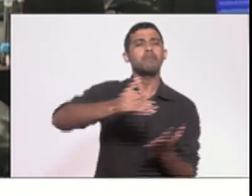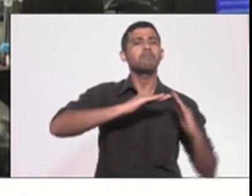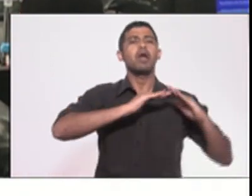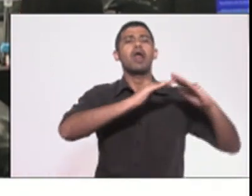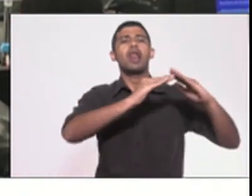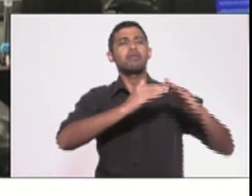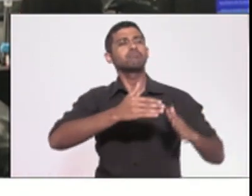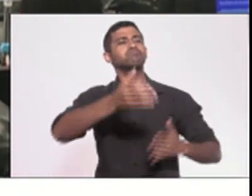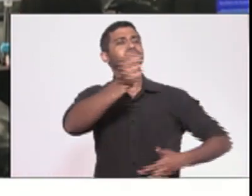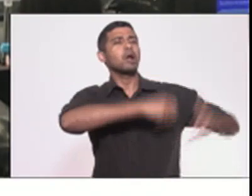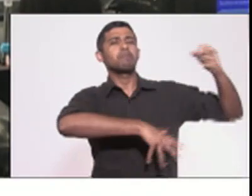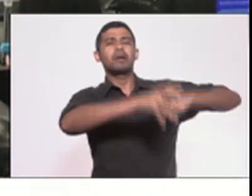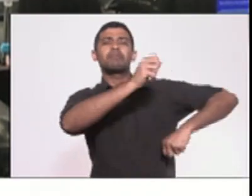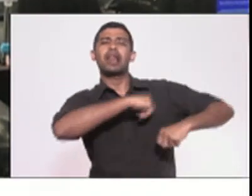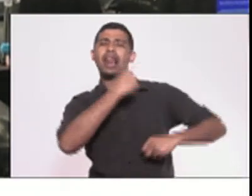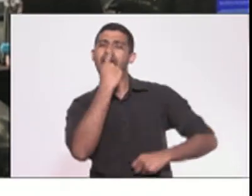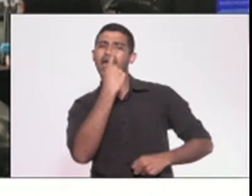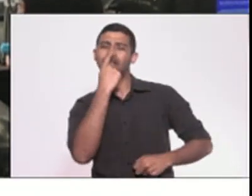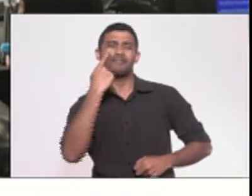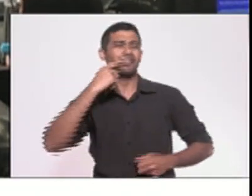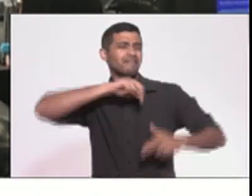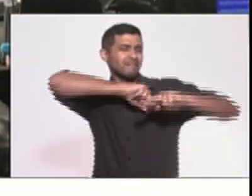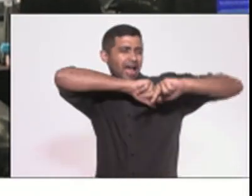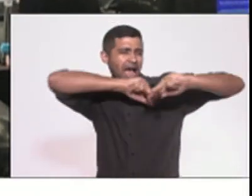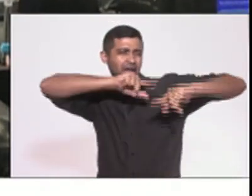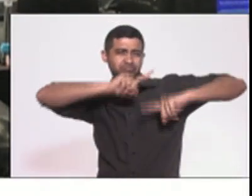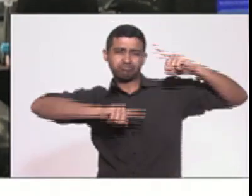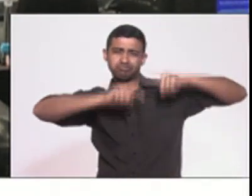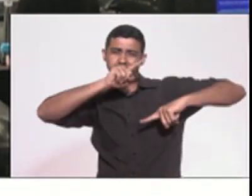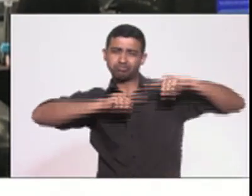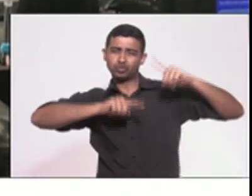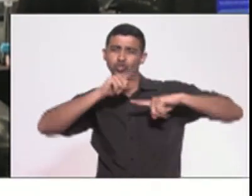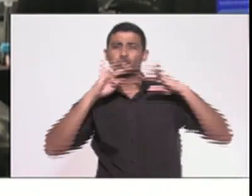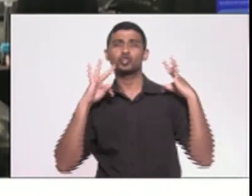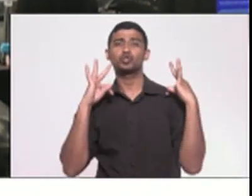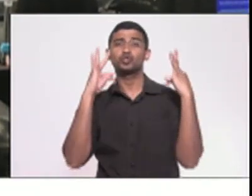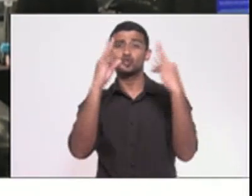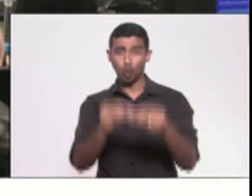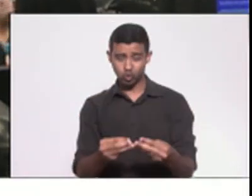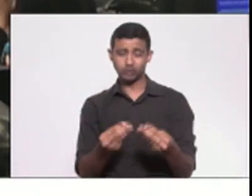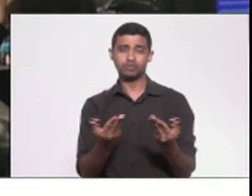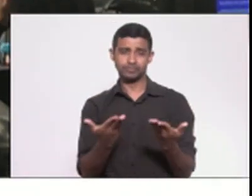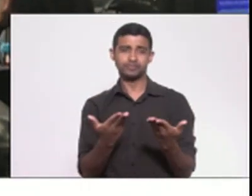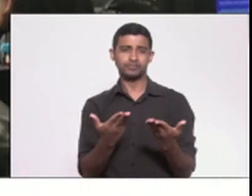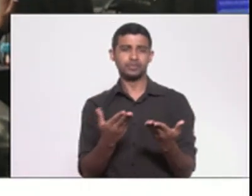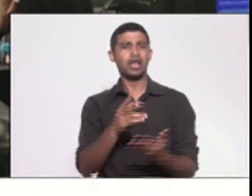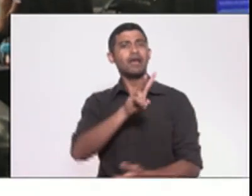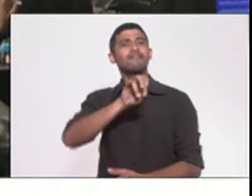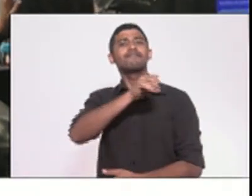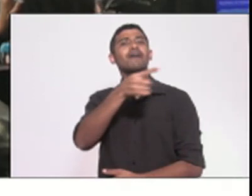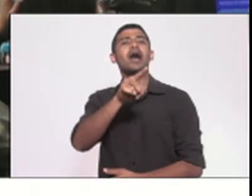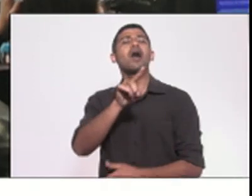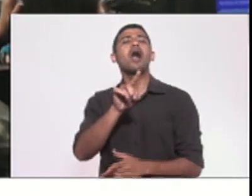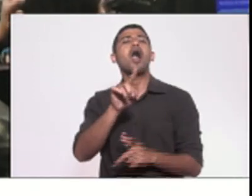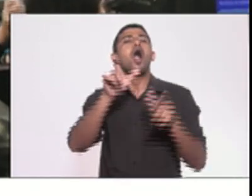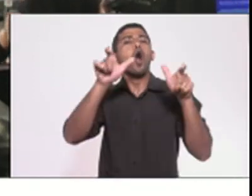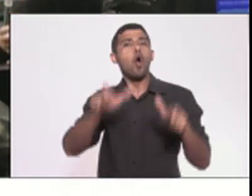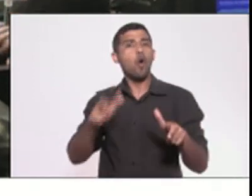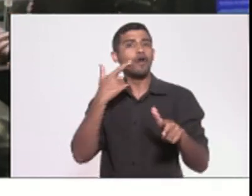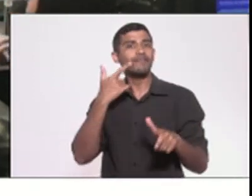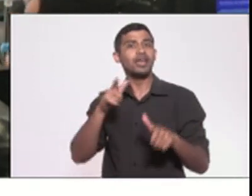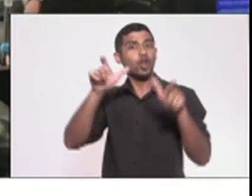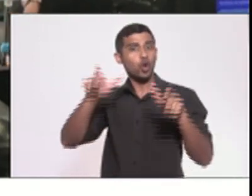cidade. Todos esses resíduos, literalmente todos esses resíduos, vão para um aterro que está localizado